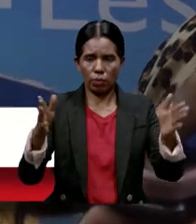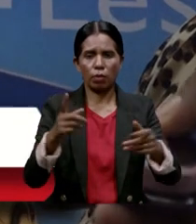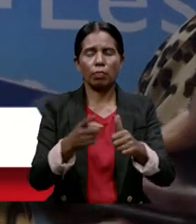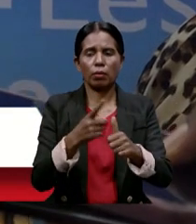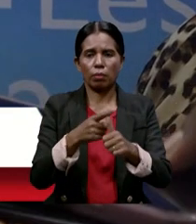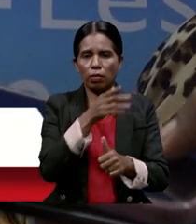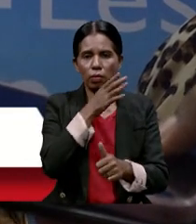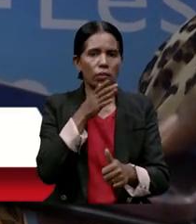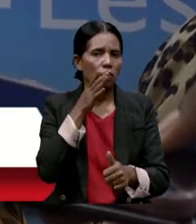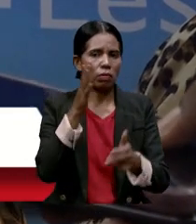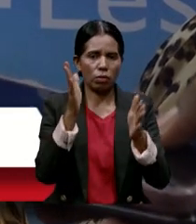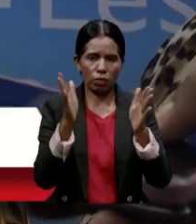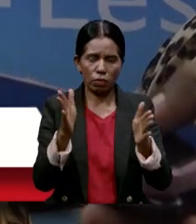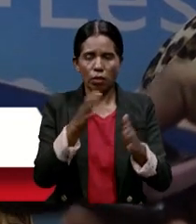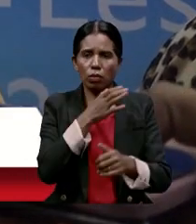agricultura,